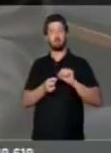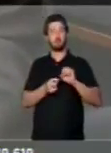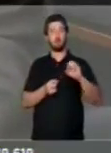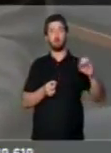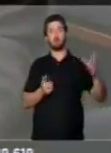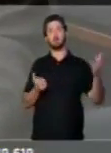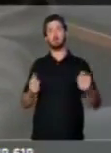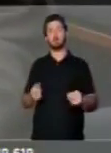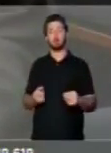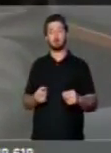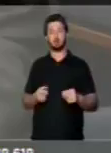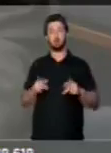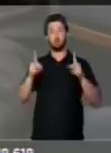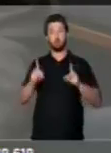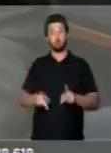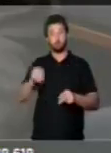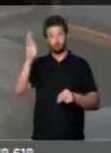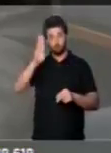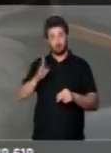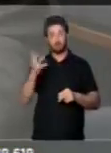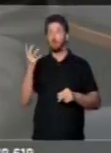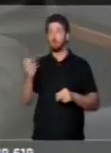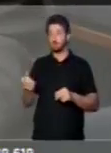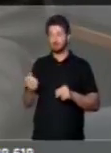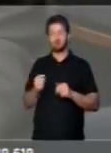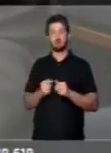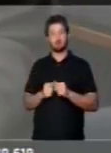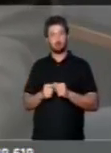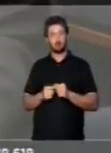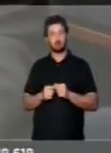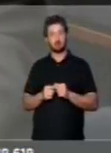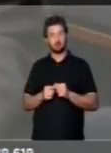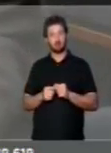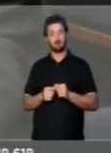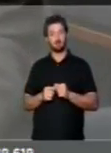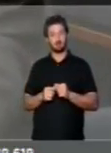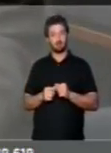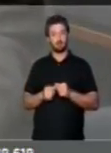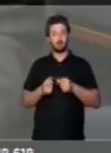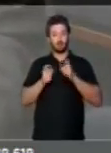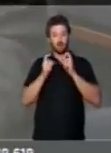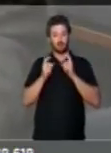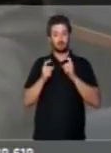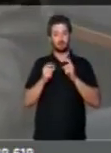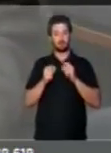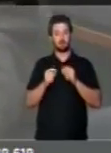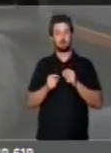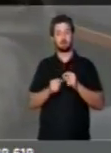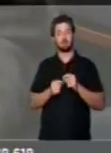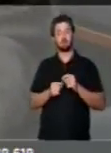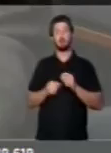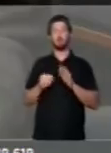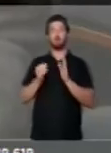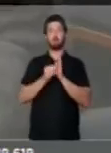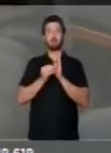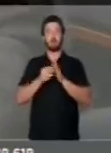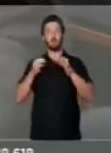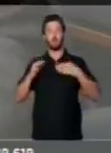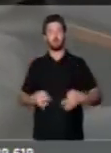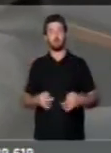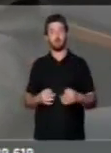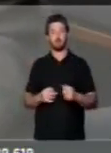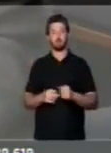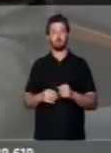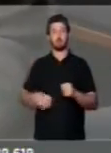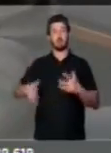Veja que o brasileiro aceita que nós, quer dizer, que o administrador seja desonesto. Não é o brasileiro de um modo